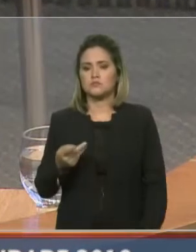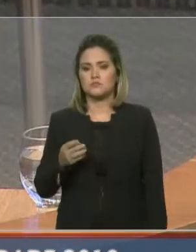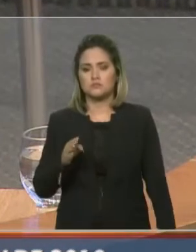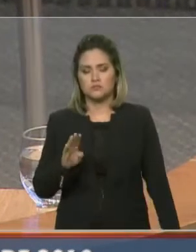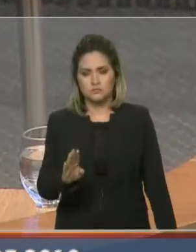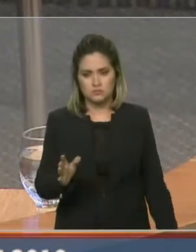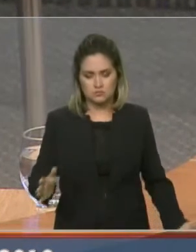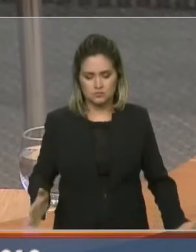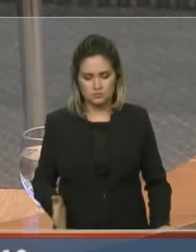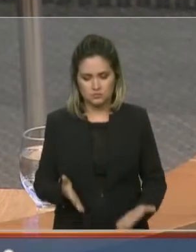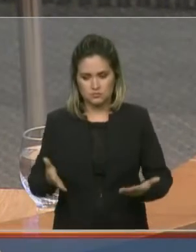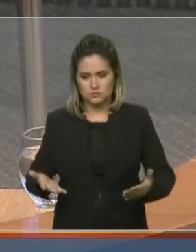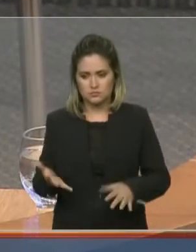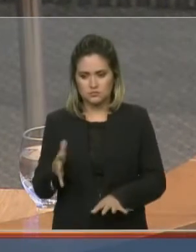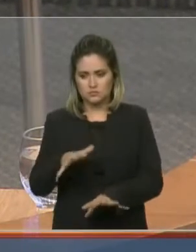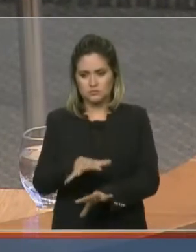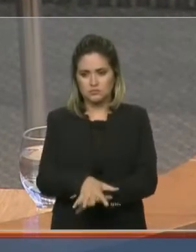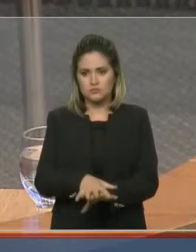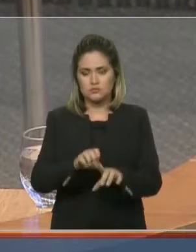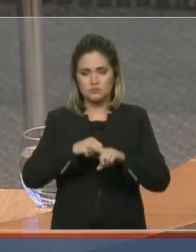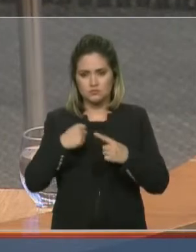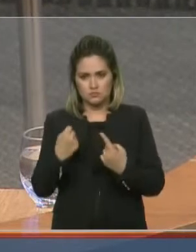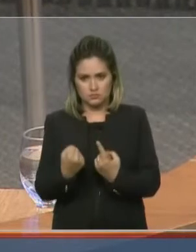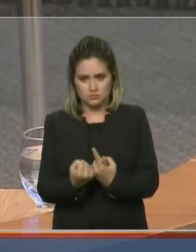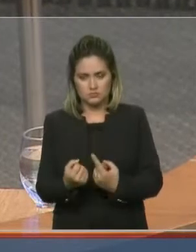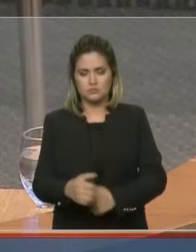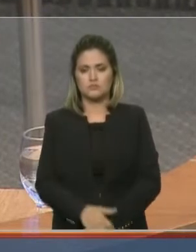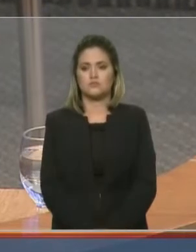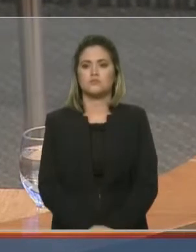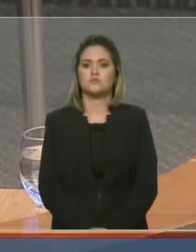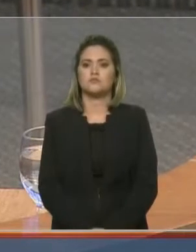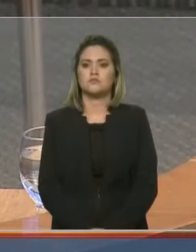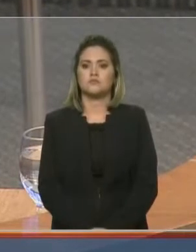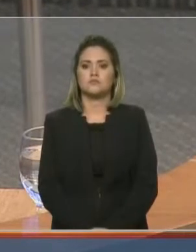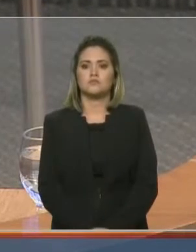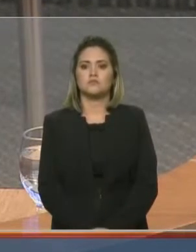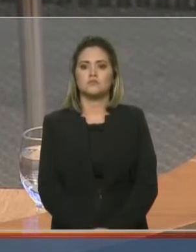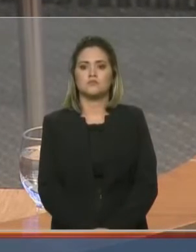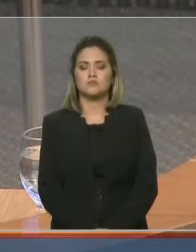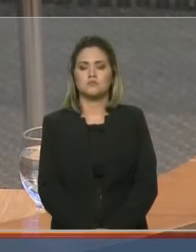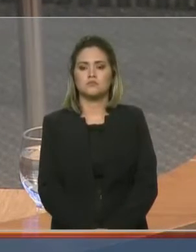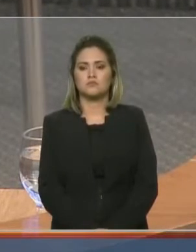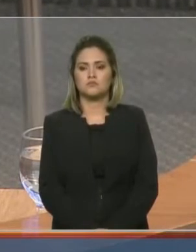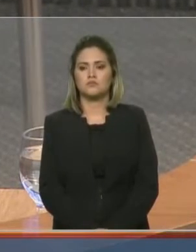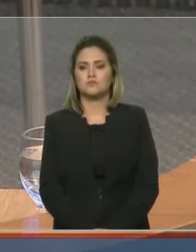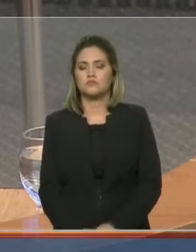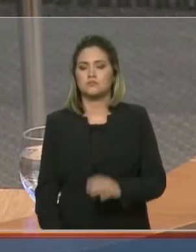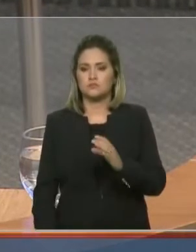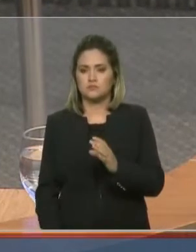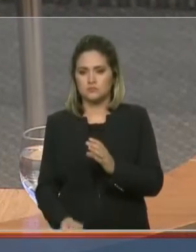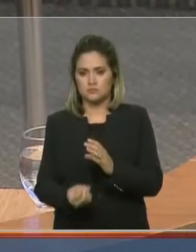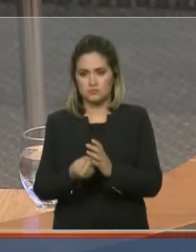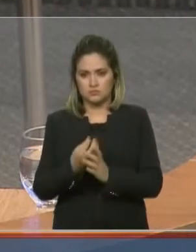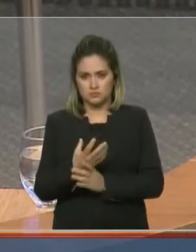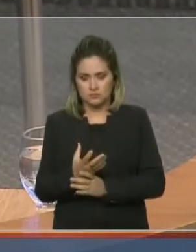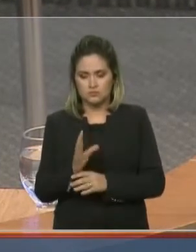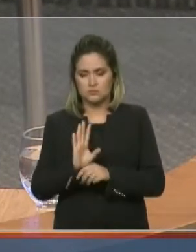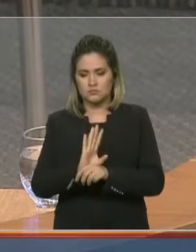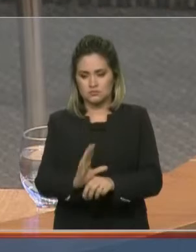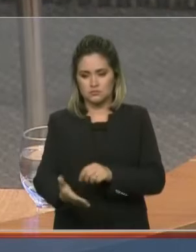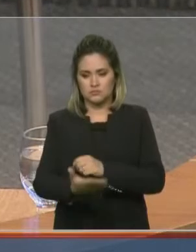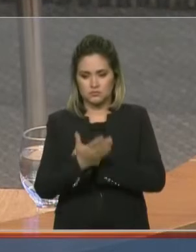uma verdadeira inclusão social, políticas públicas que criem uma rede de